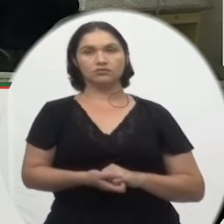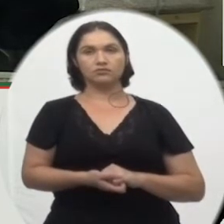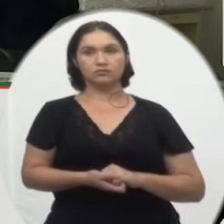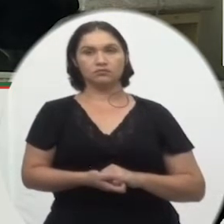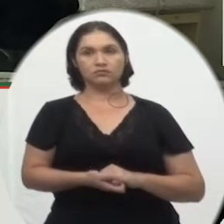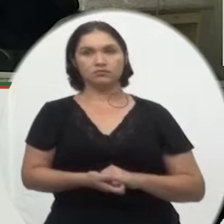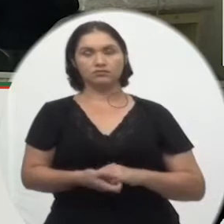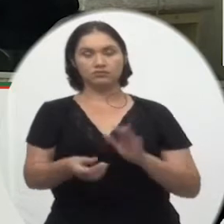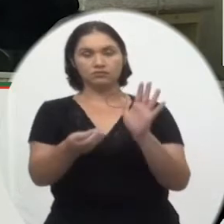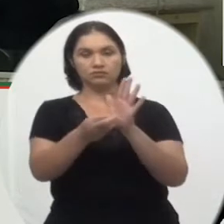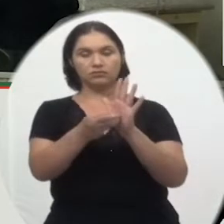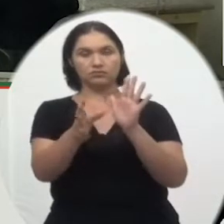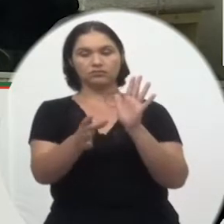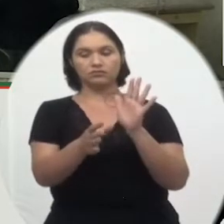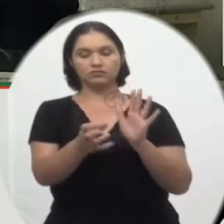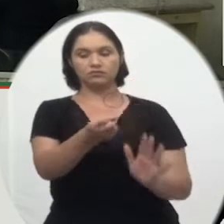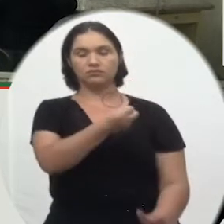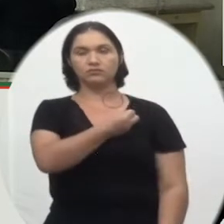Indicação número